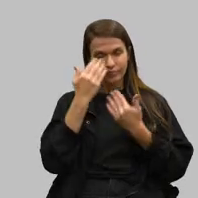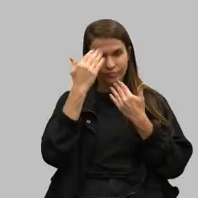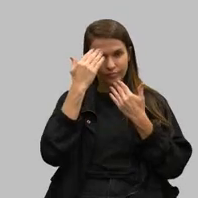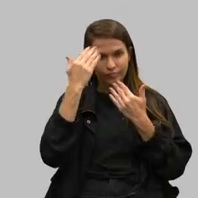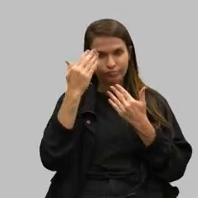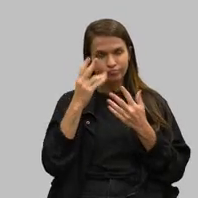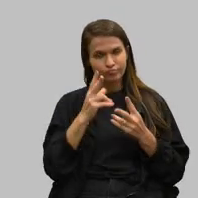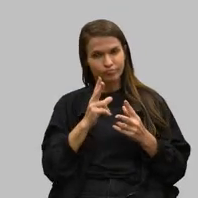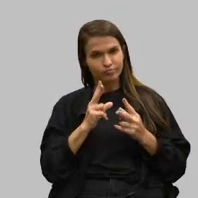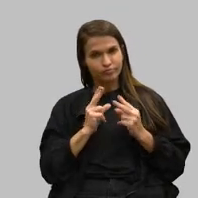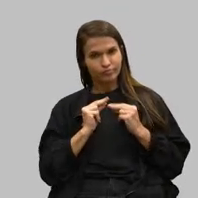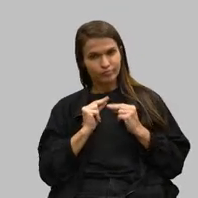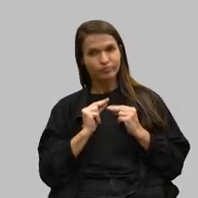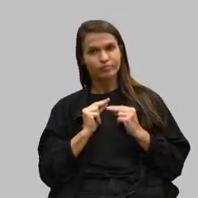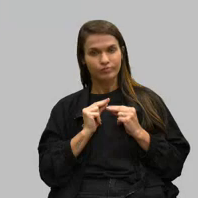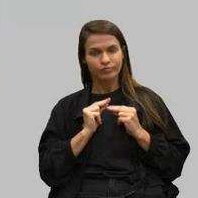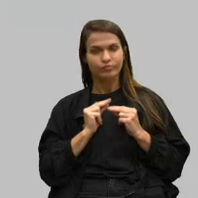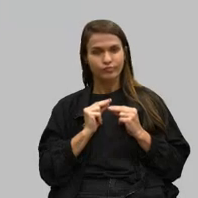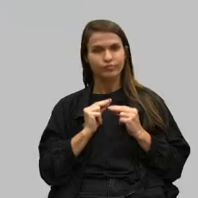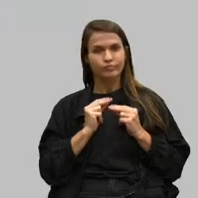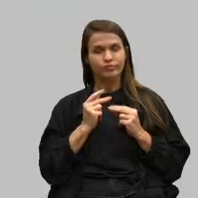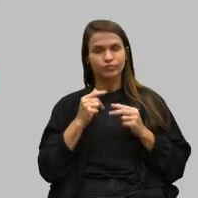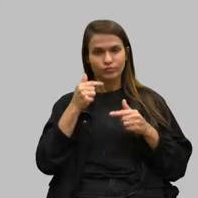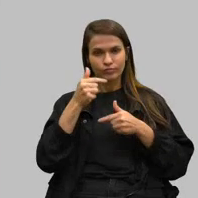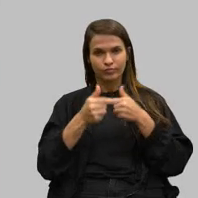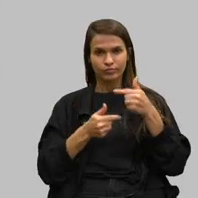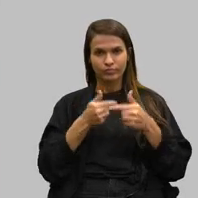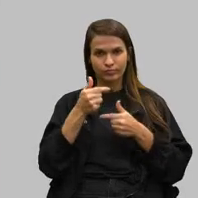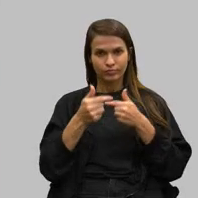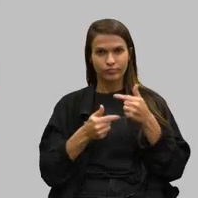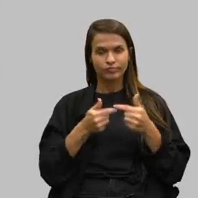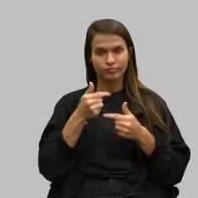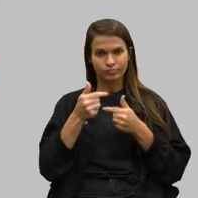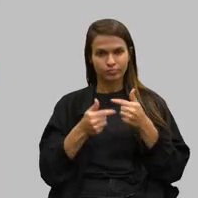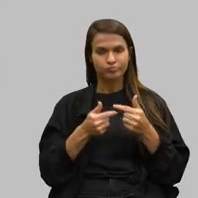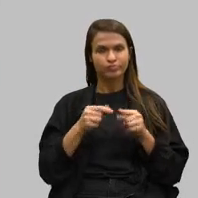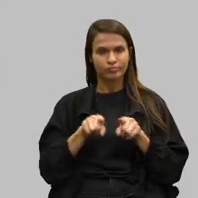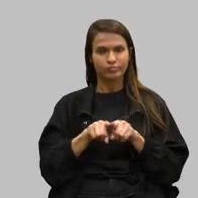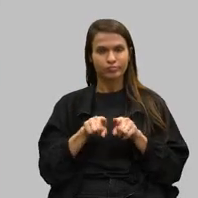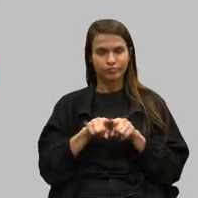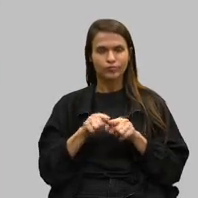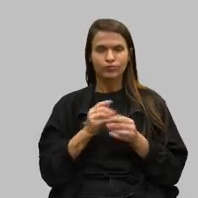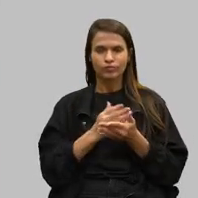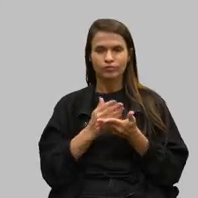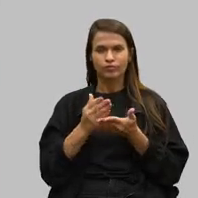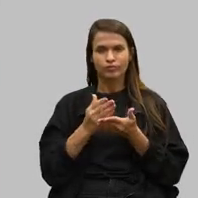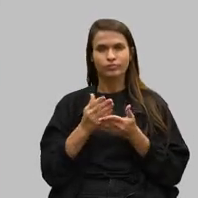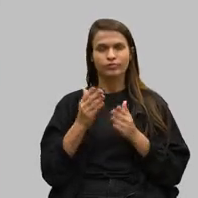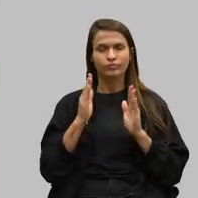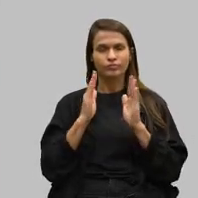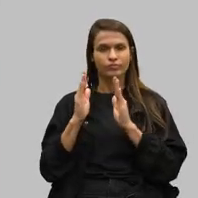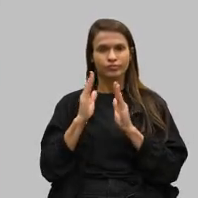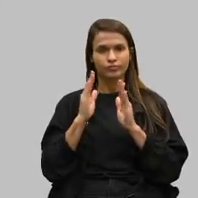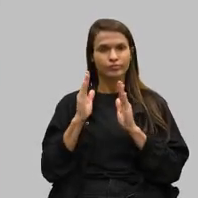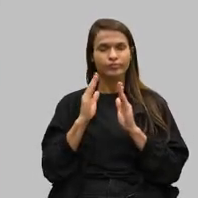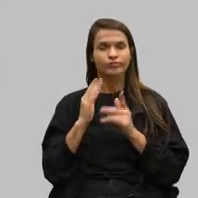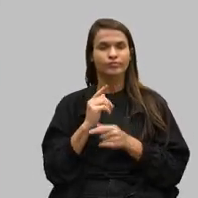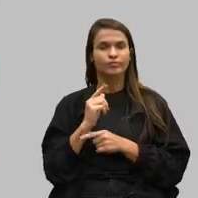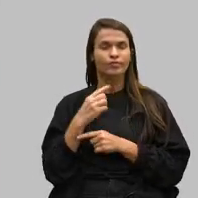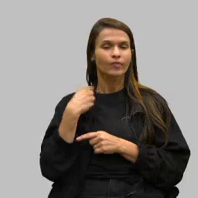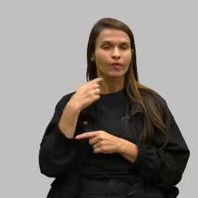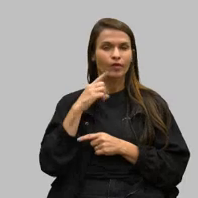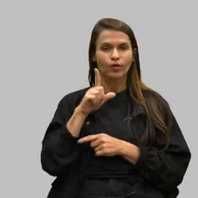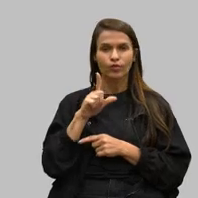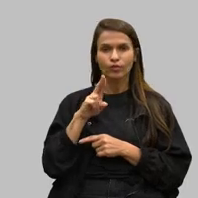reconhecimento, sabemos do trabalho na nossa região, também, deputado Emidin Madeira, começou na época o deputado Carlos Mervis, depois Emidin assumiu e